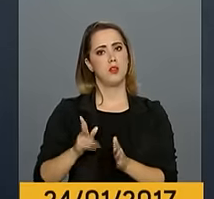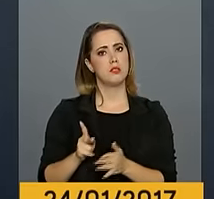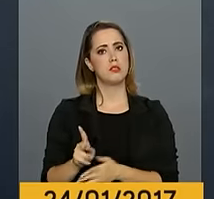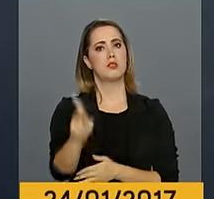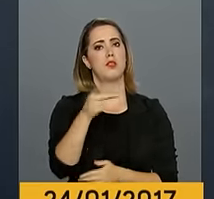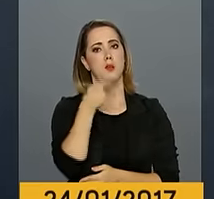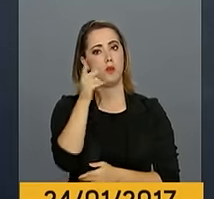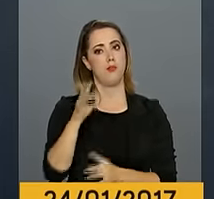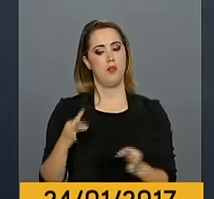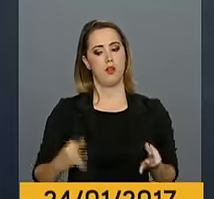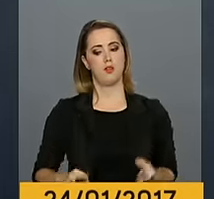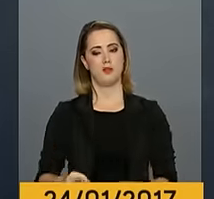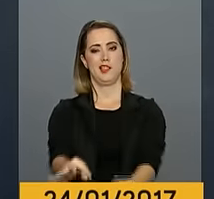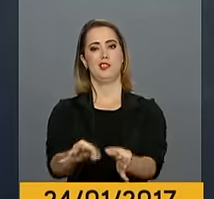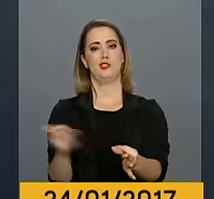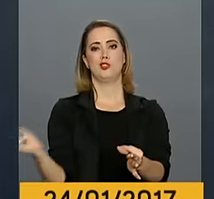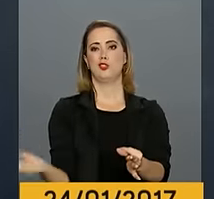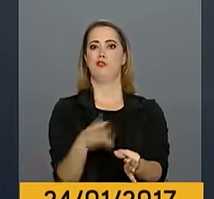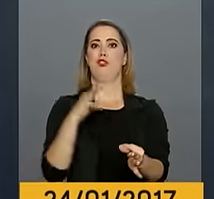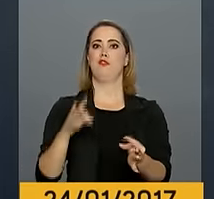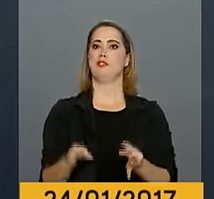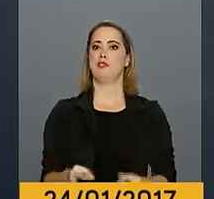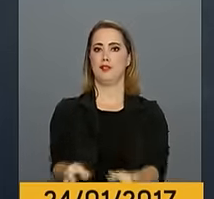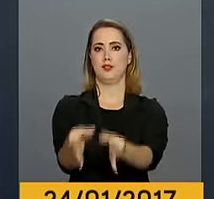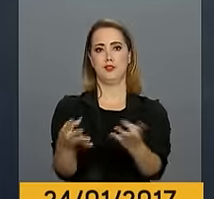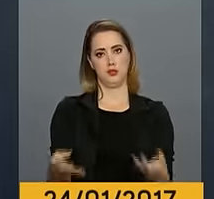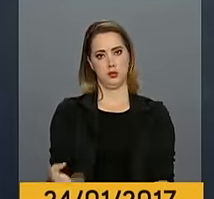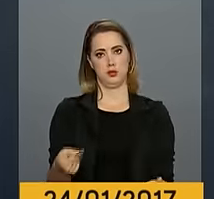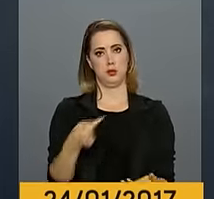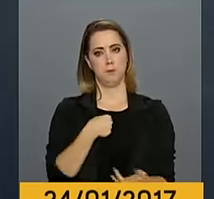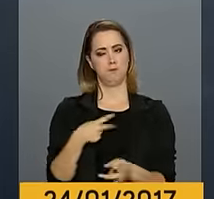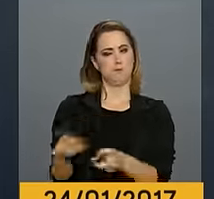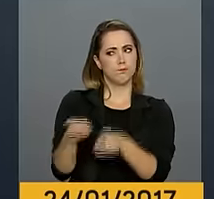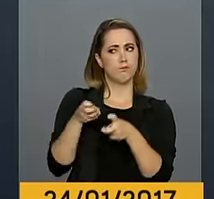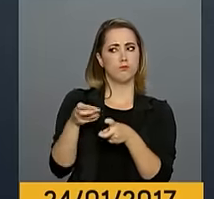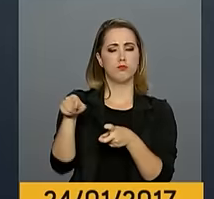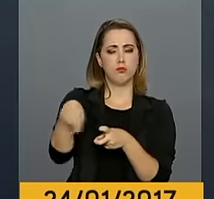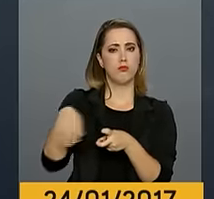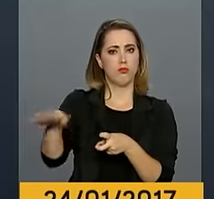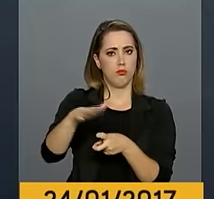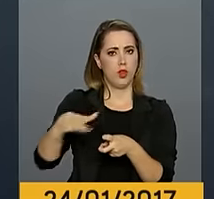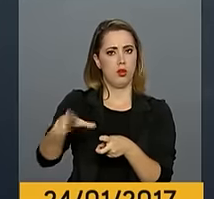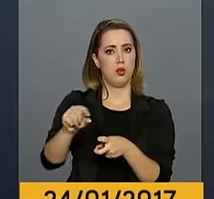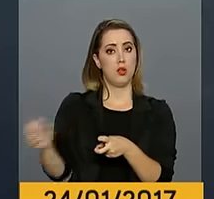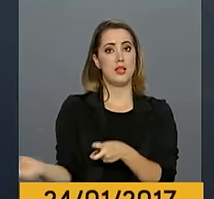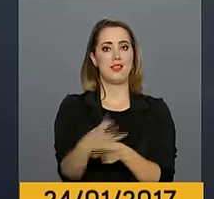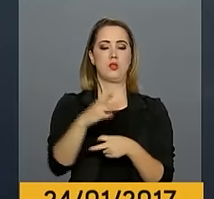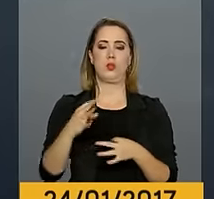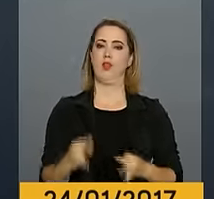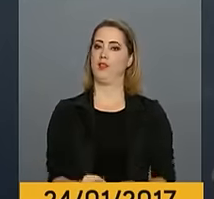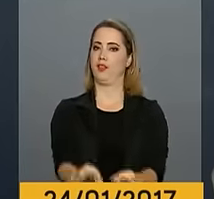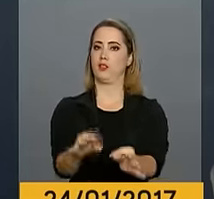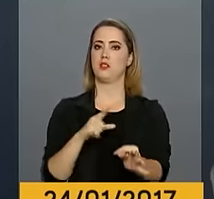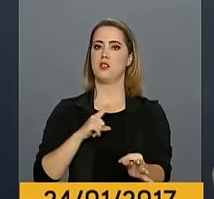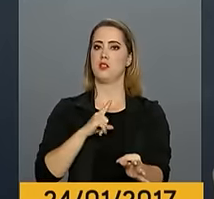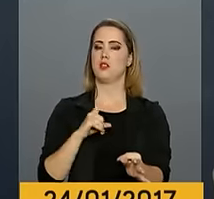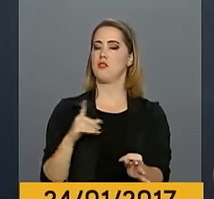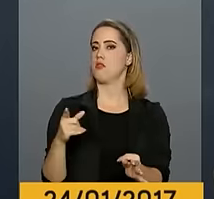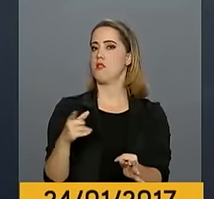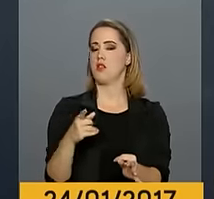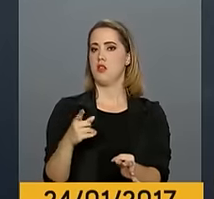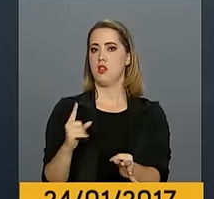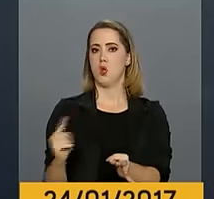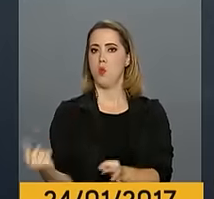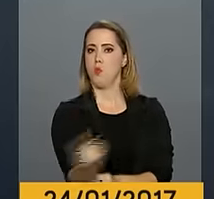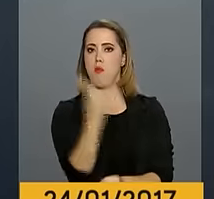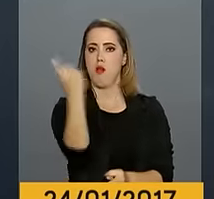tema da tecnologia, da inovação, não é? Eu percebo que a inovação tecnológica tem uma linguagem universal,